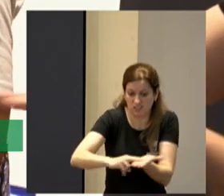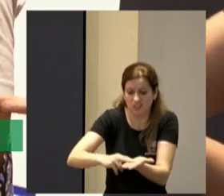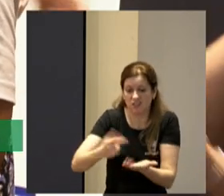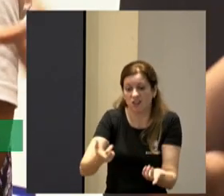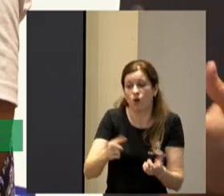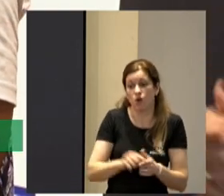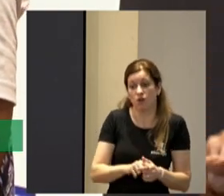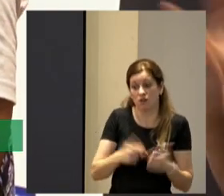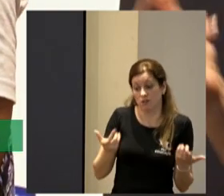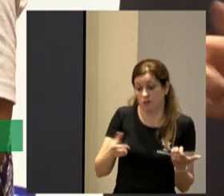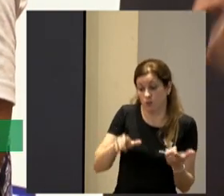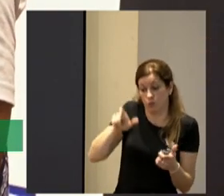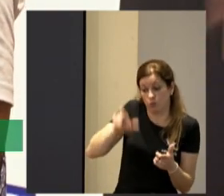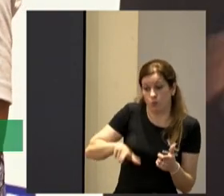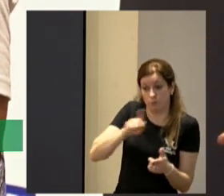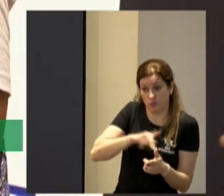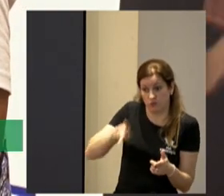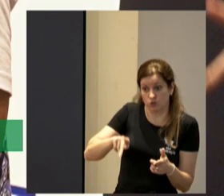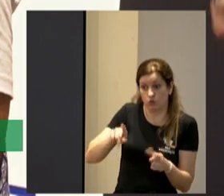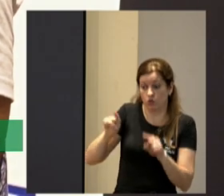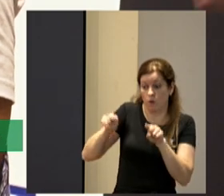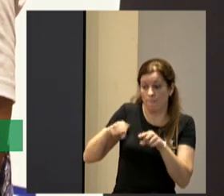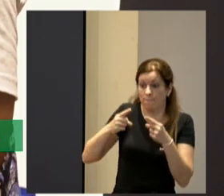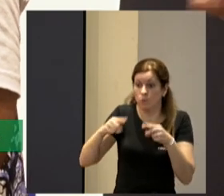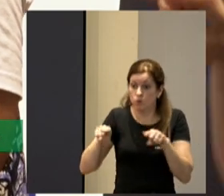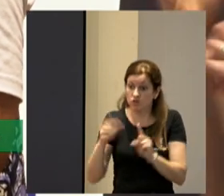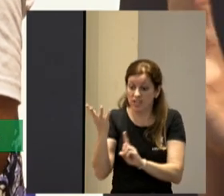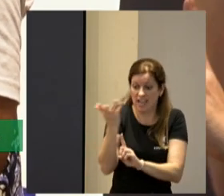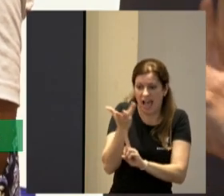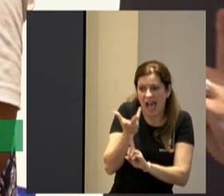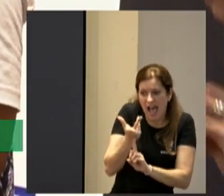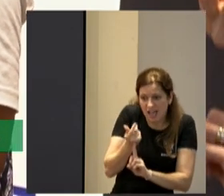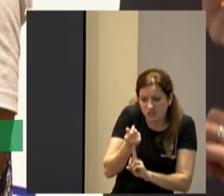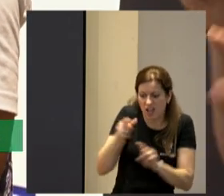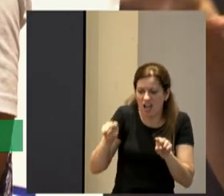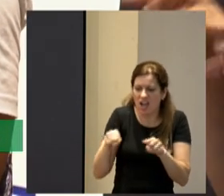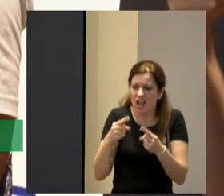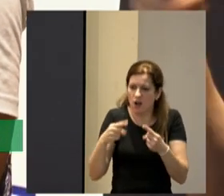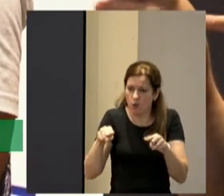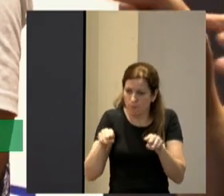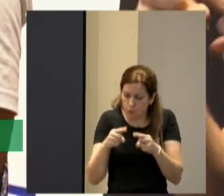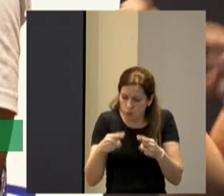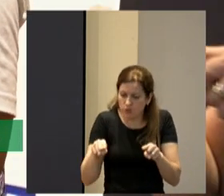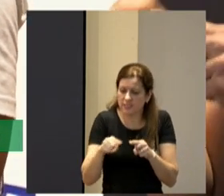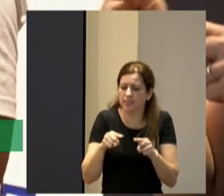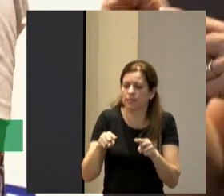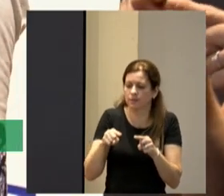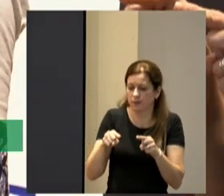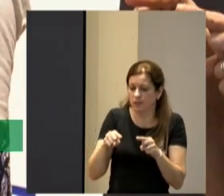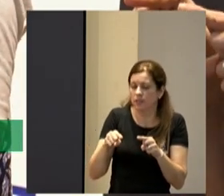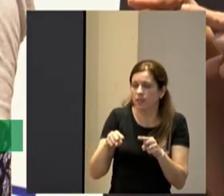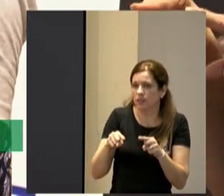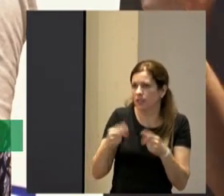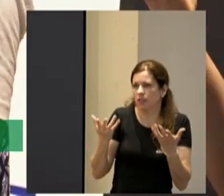que o professor trouxe para a aula de educação artística, a música da Clara Nunes, o canto